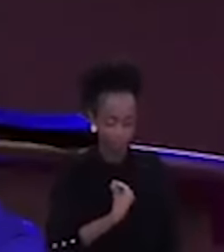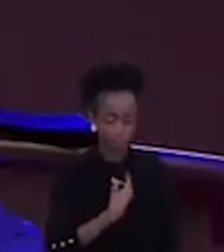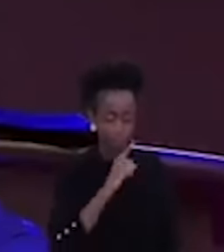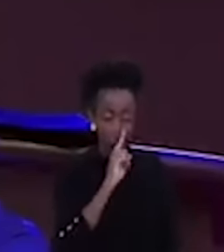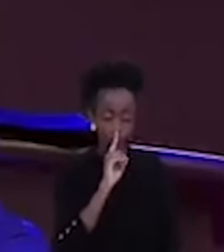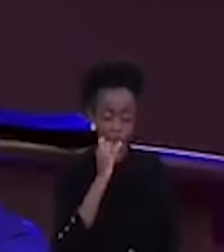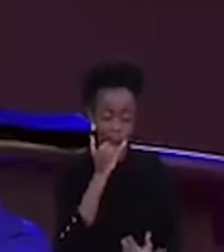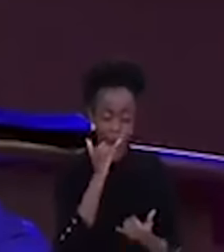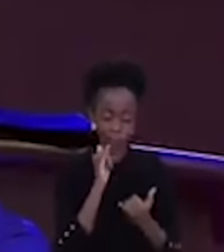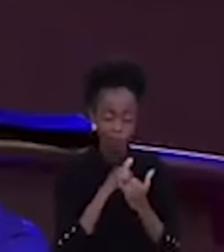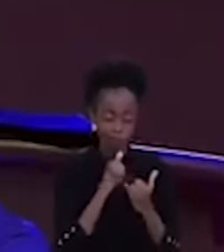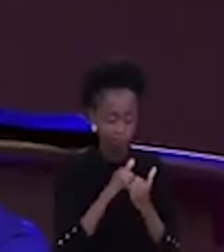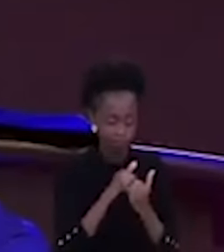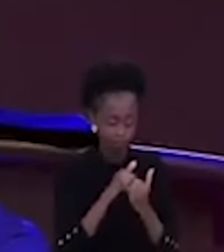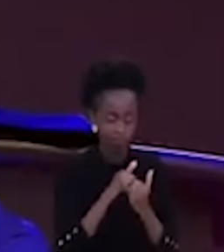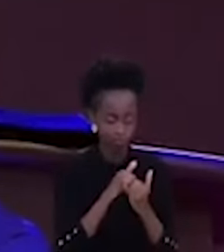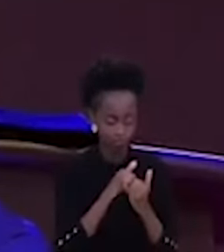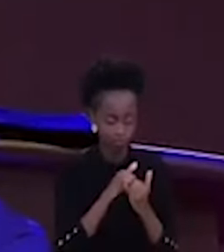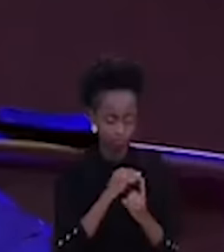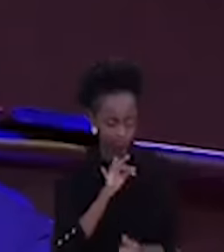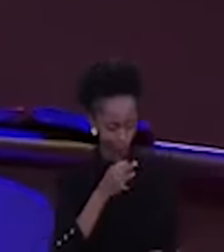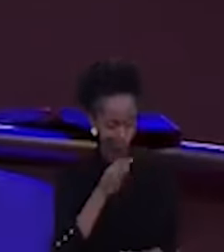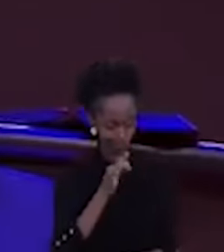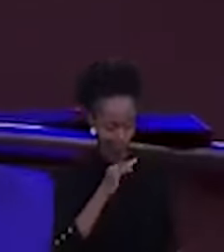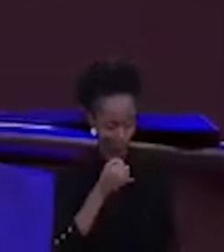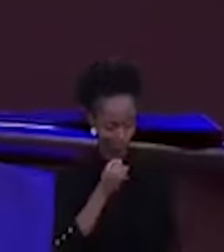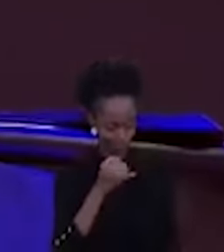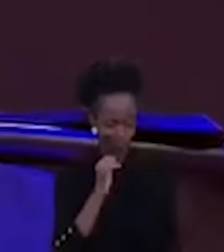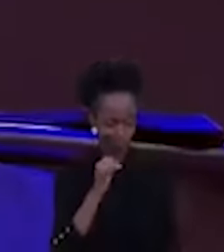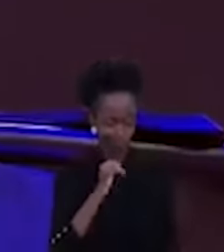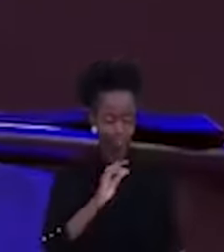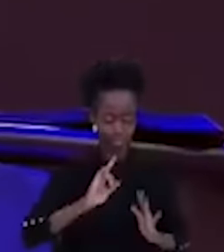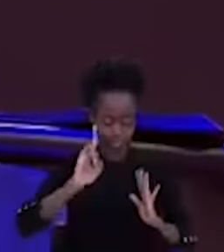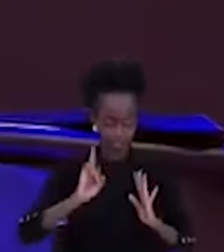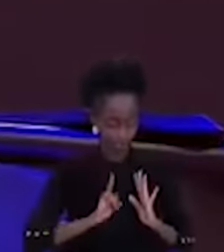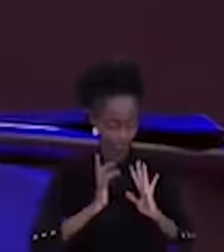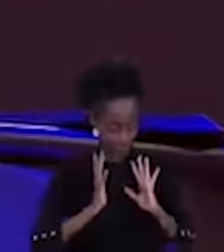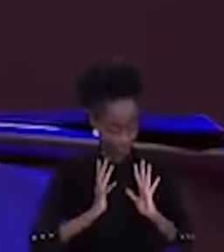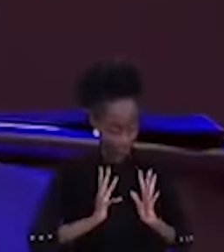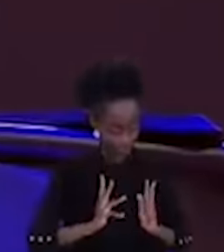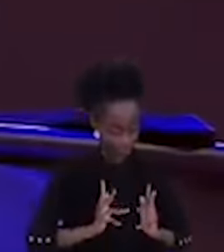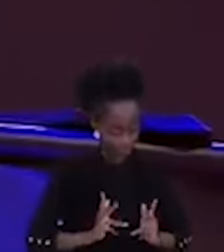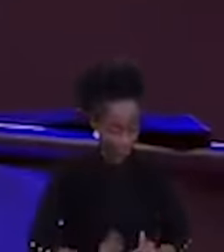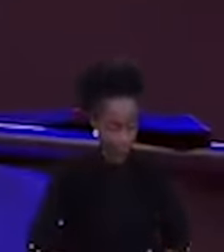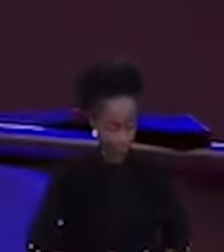seja perdoada. Sim, Ele lava a sua alma no seu sangue.